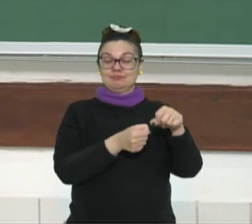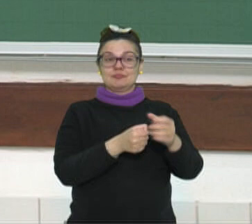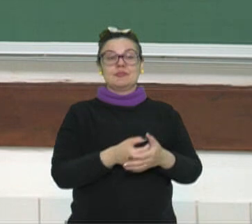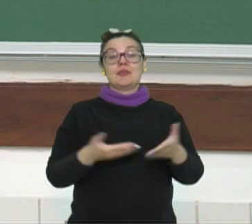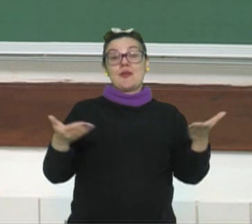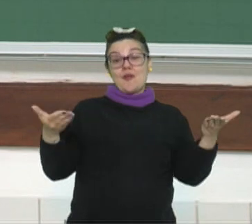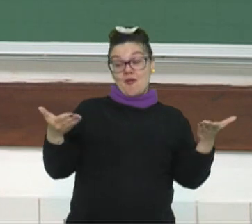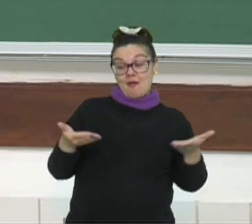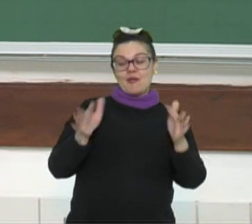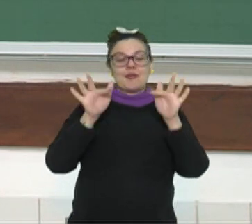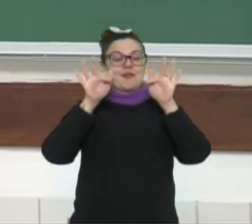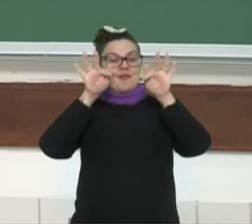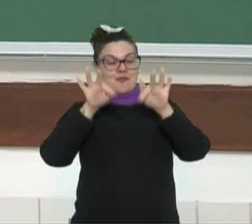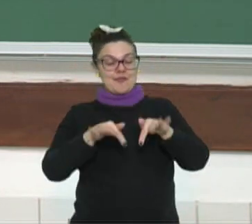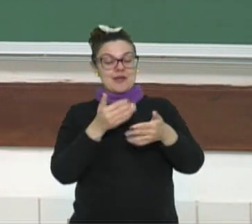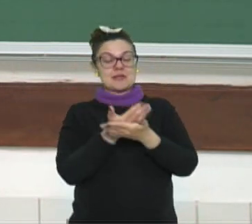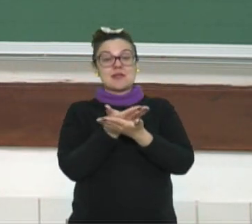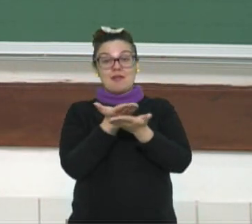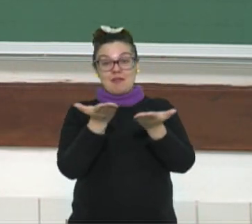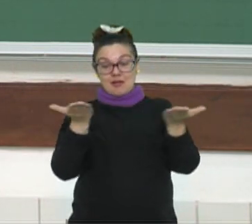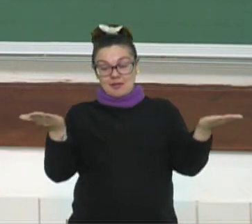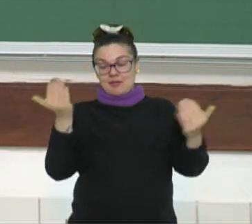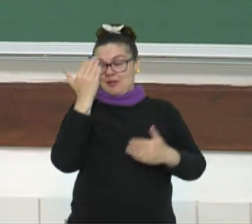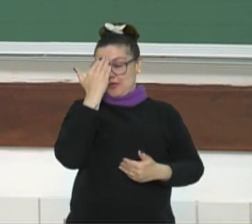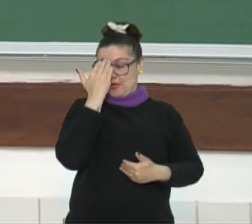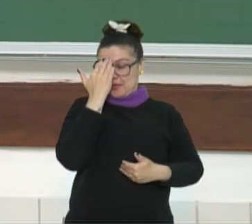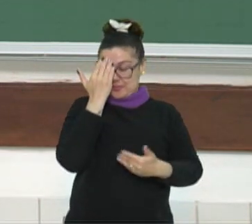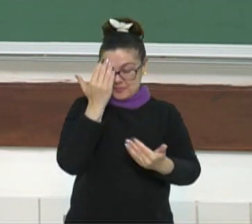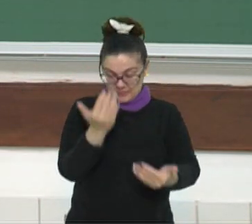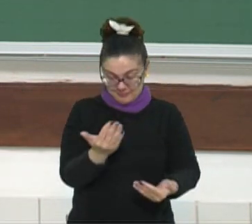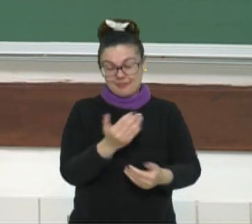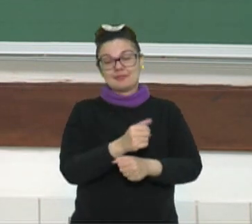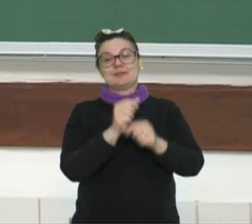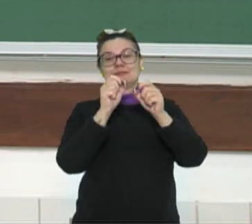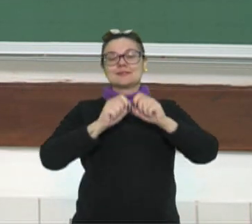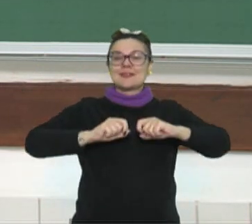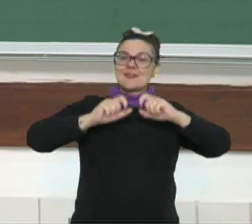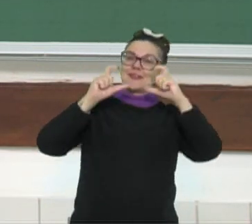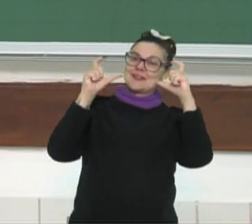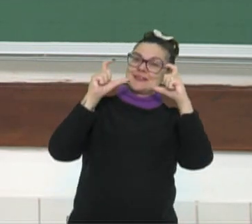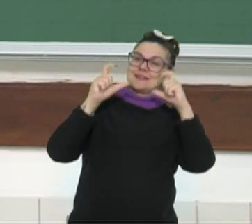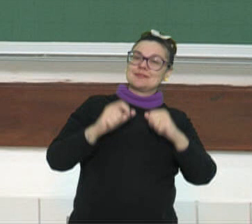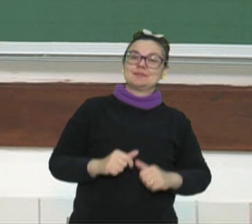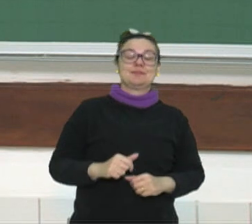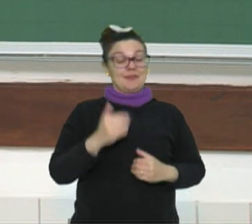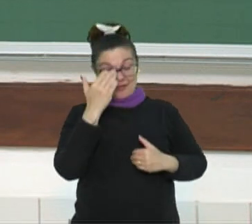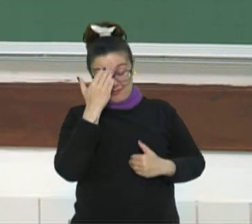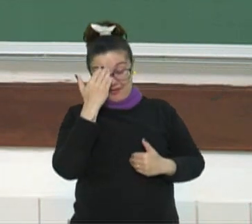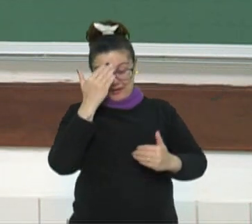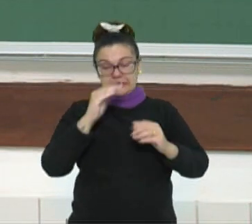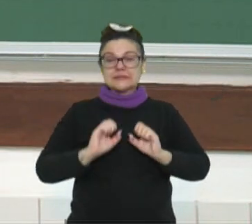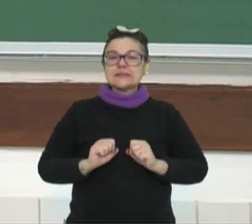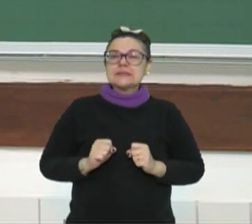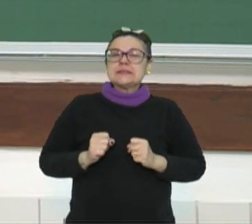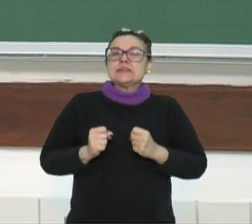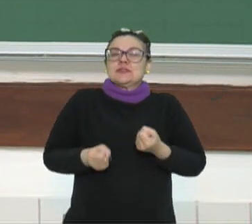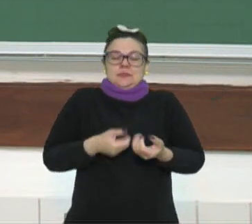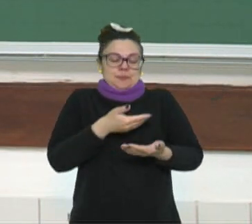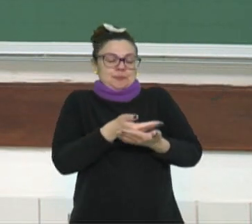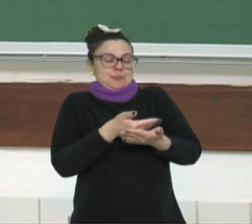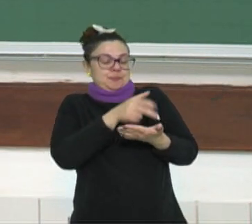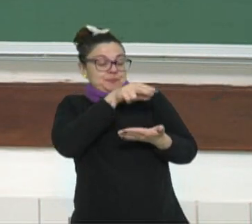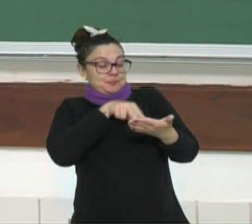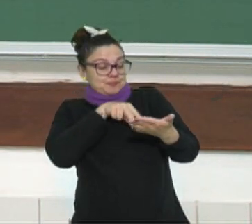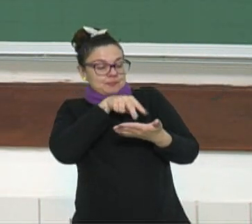eu encerro essa aula sobre o Enem agradecendo a sua atenção, agradecendo o seu esforço em tentar resolver essas questões.